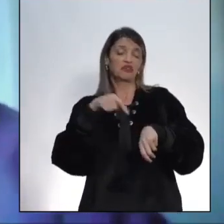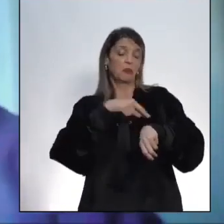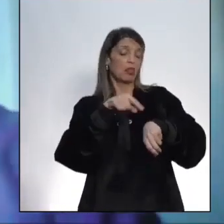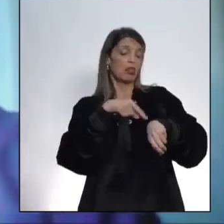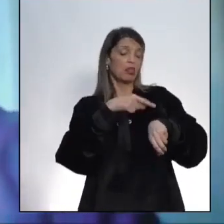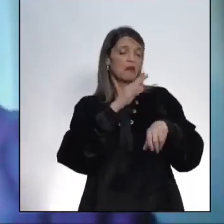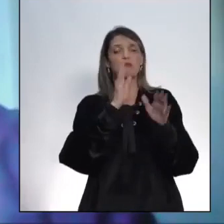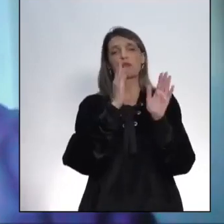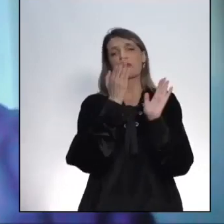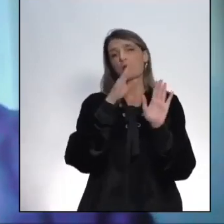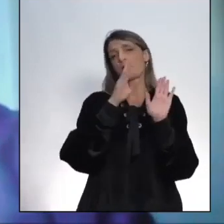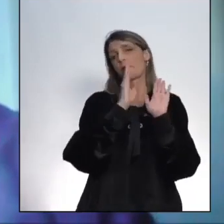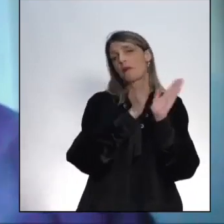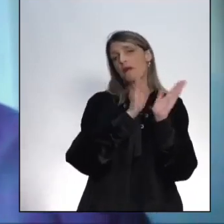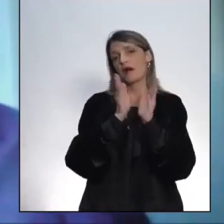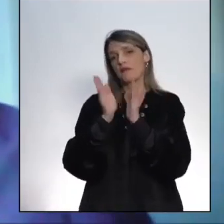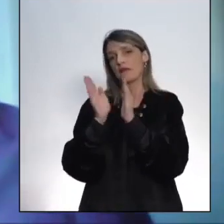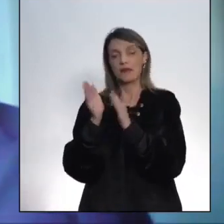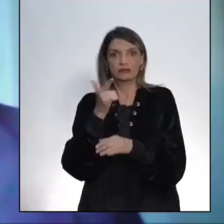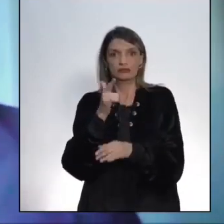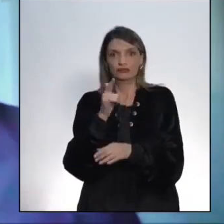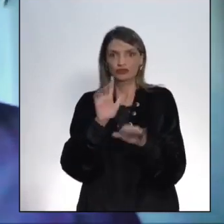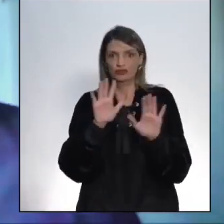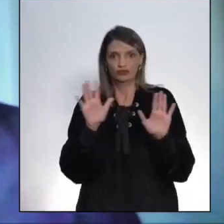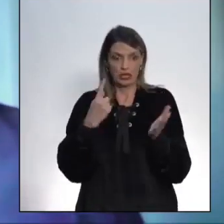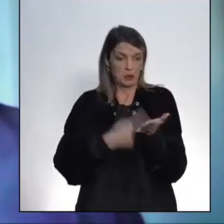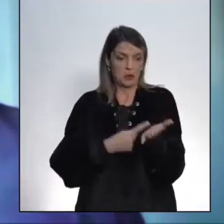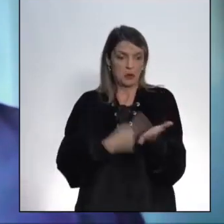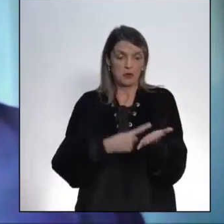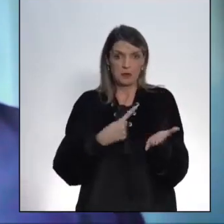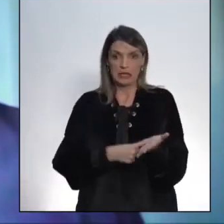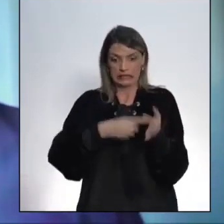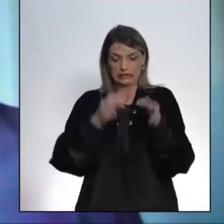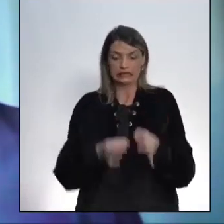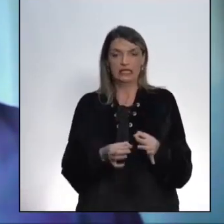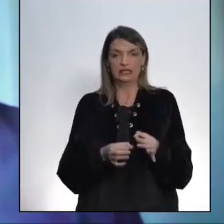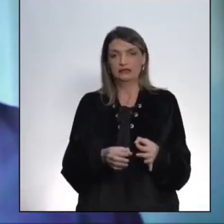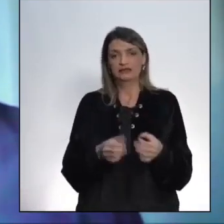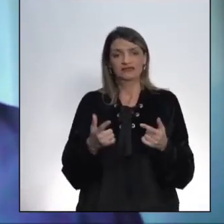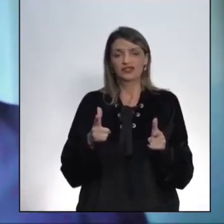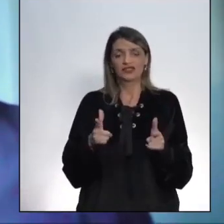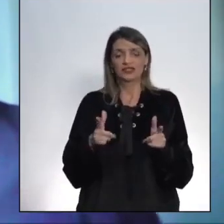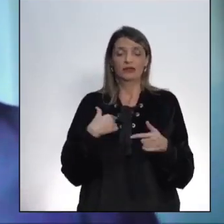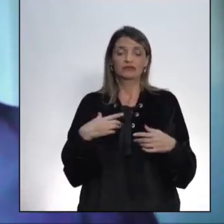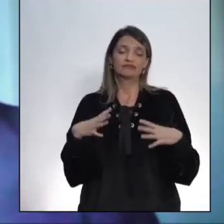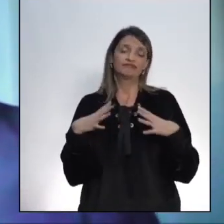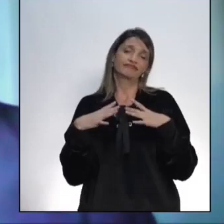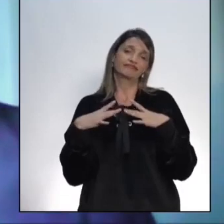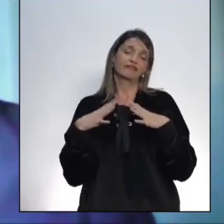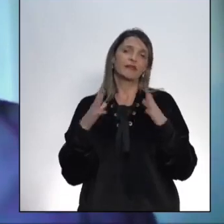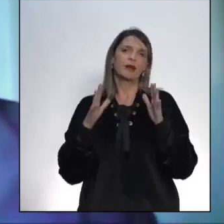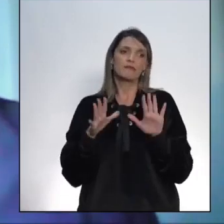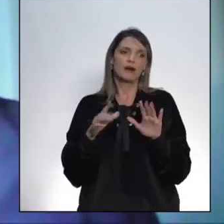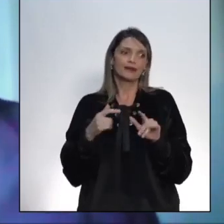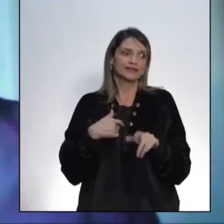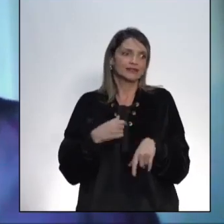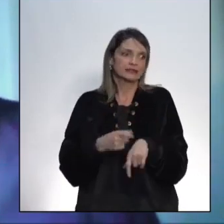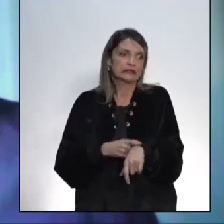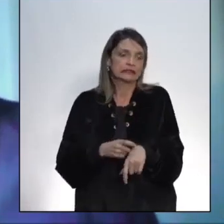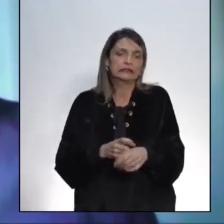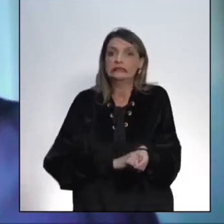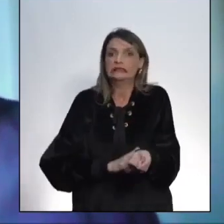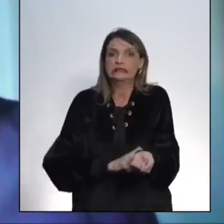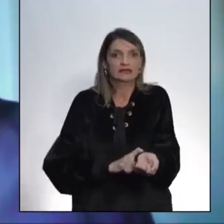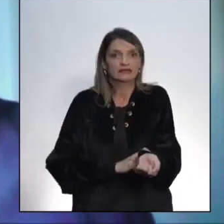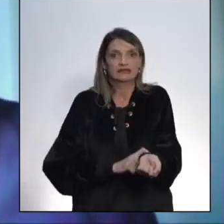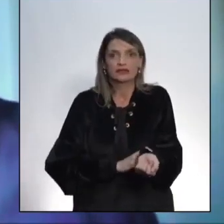não estava preocupado com uma função que tinha que ser cumprida já, eu também estava nervoso porque eu queria algum